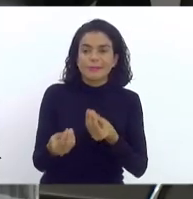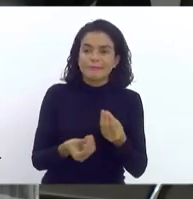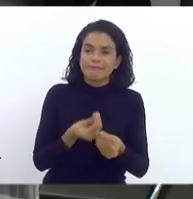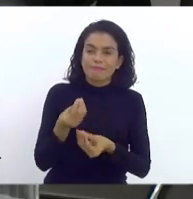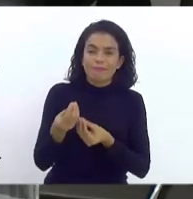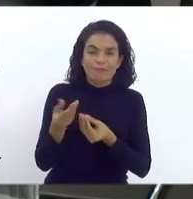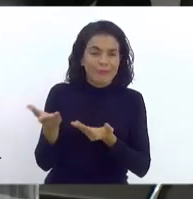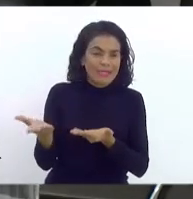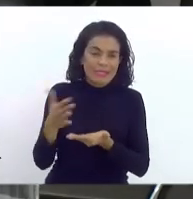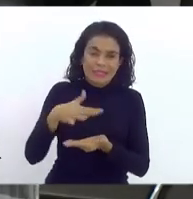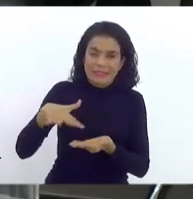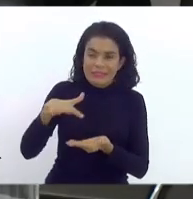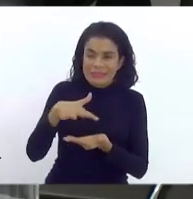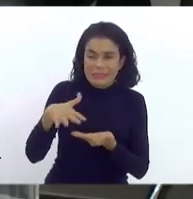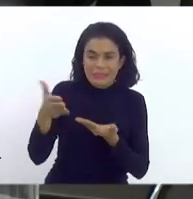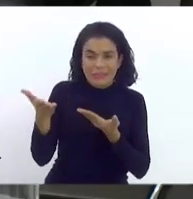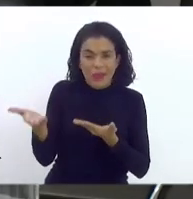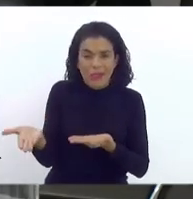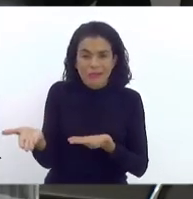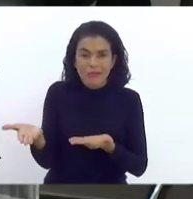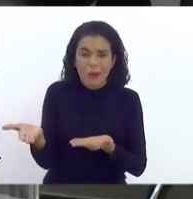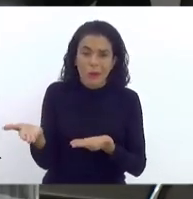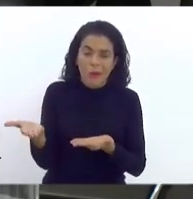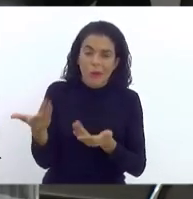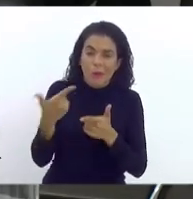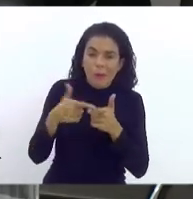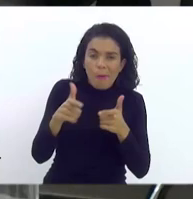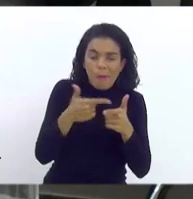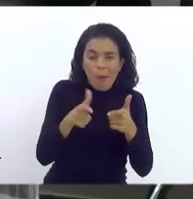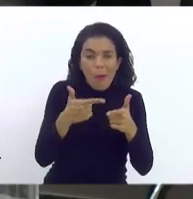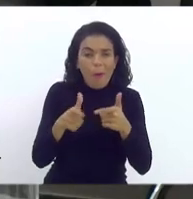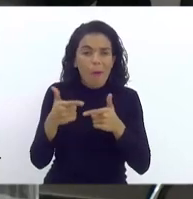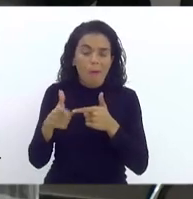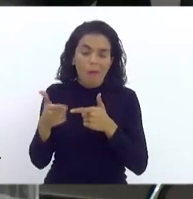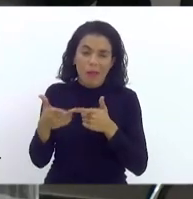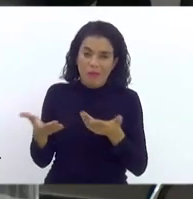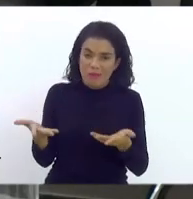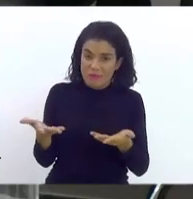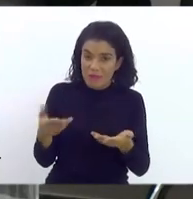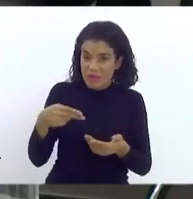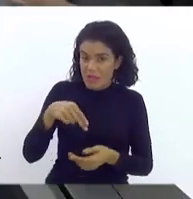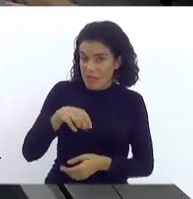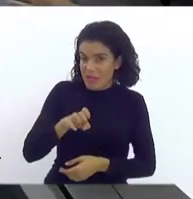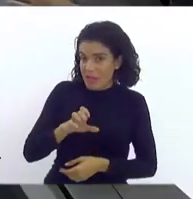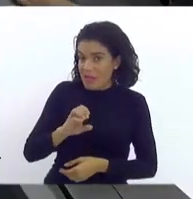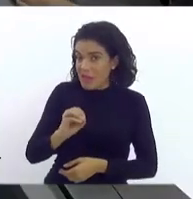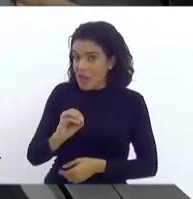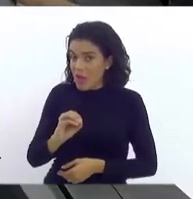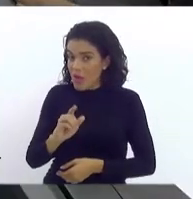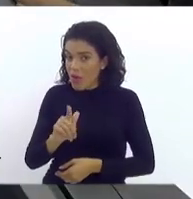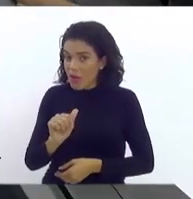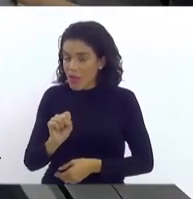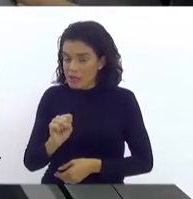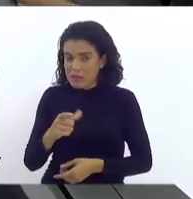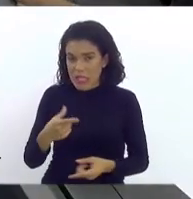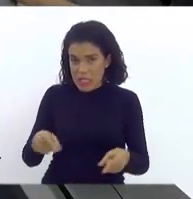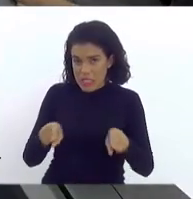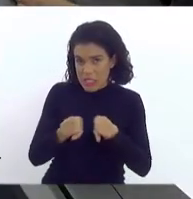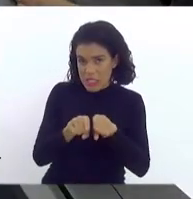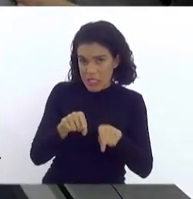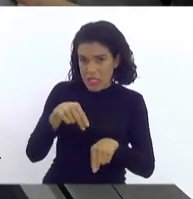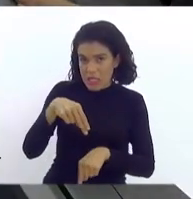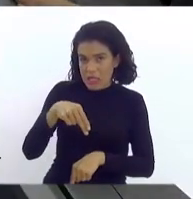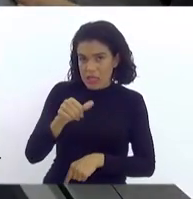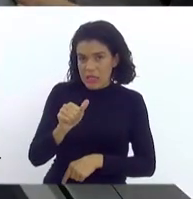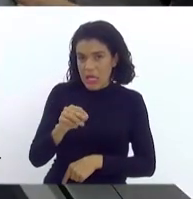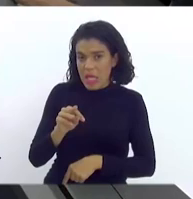esse episódio aí, esse tipo de acharcamento. A Neogás tem alguma relação institucional com a Naturgy? Não, ela é um